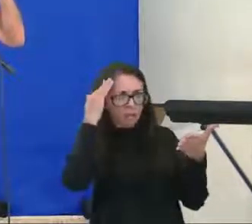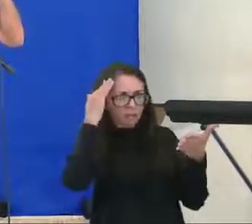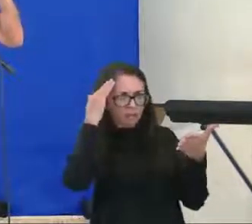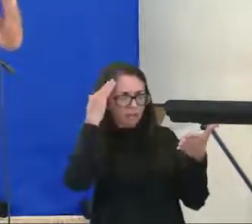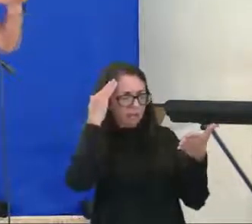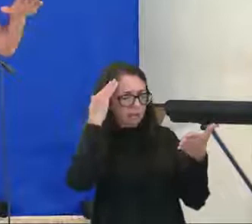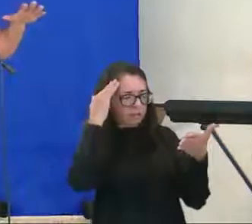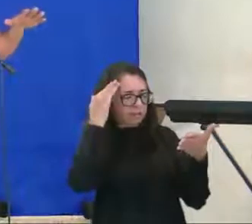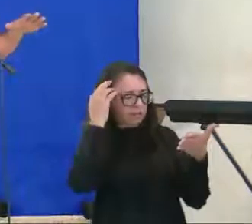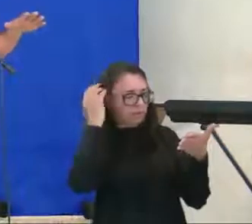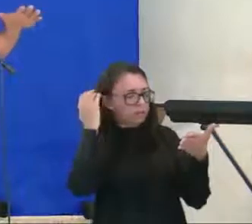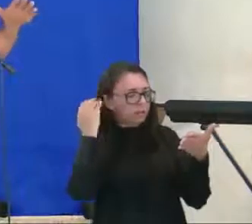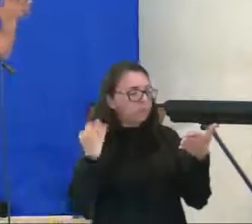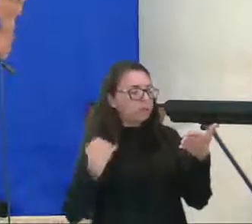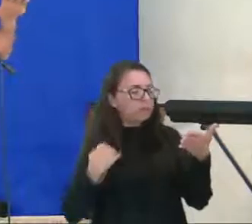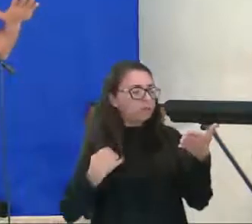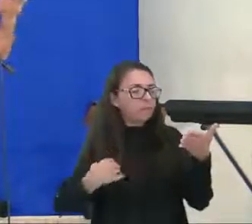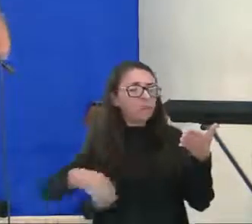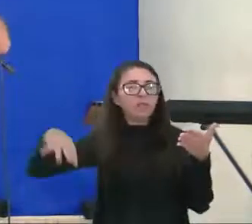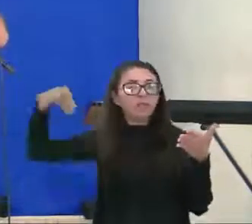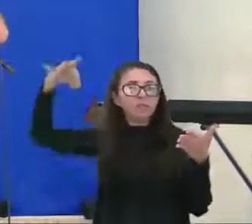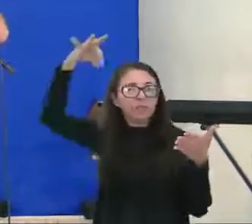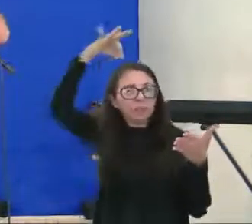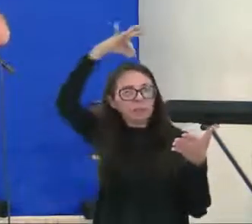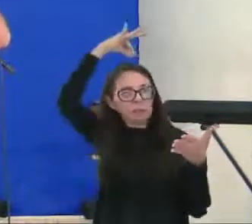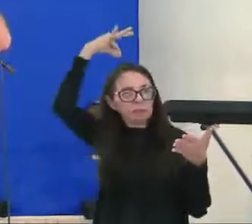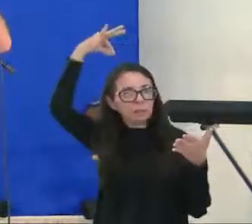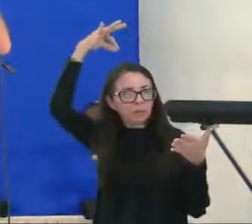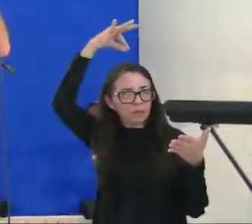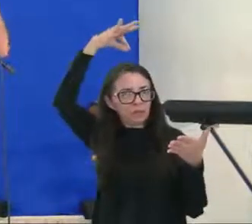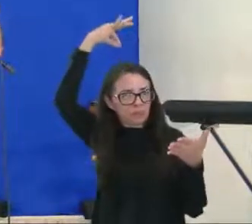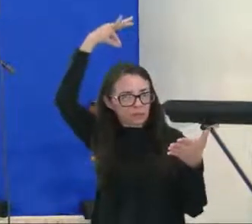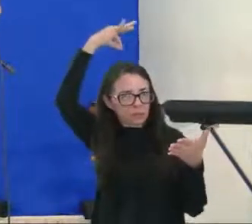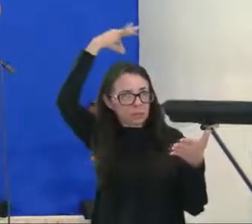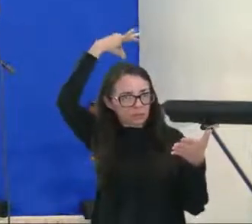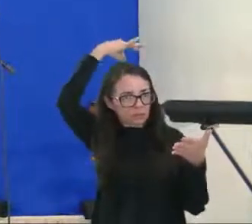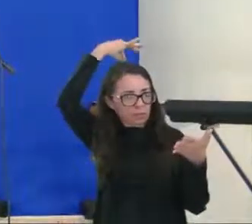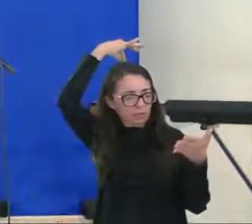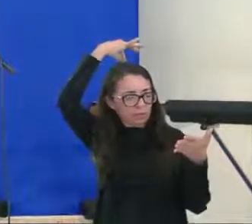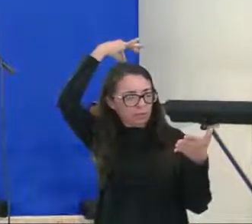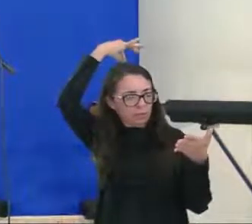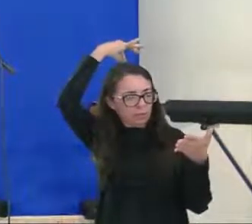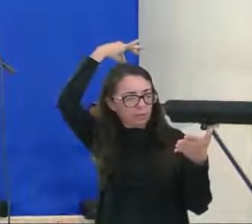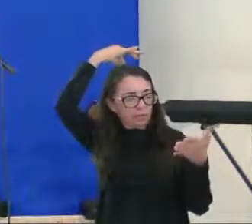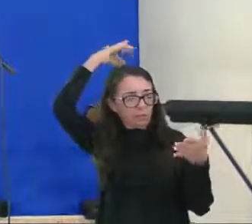desmerecendo ninguém, né? Mas nenhuma igreja. Principalmente quando,